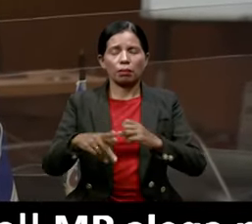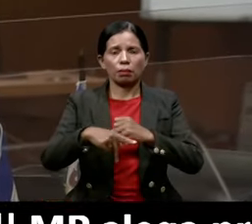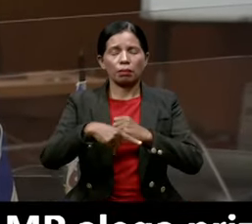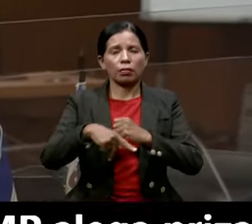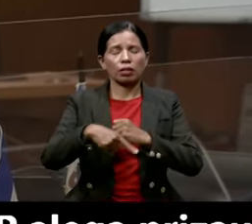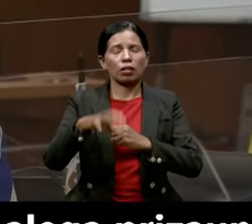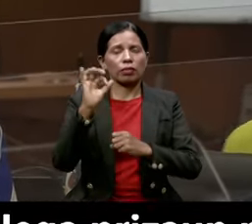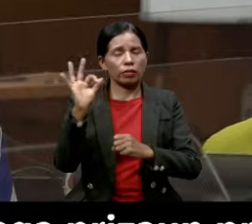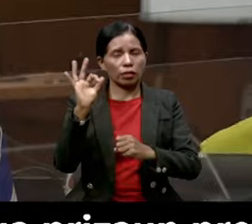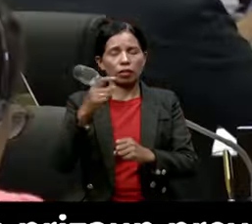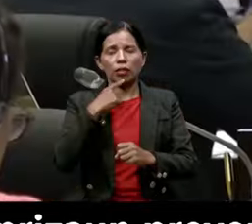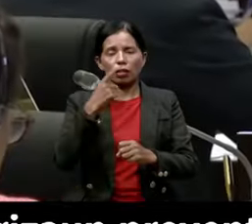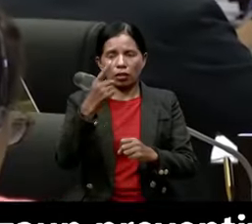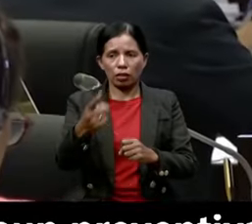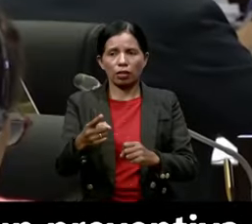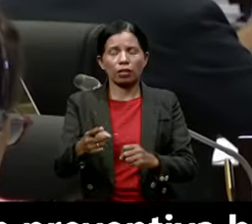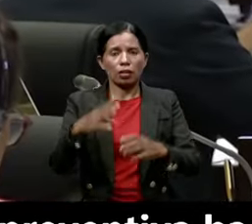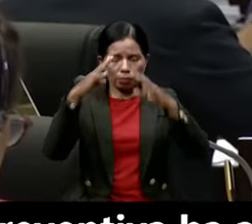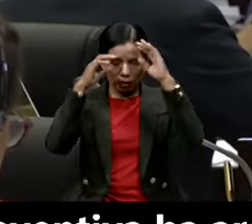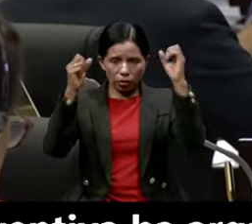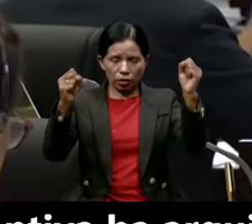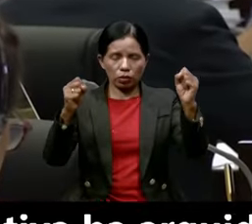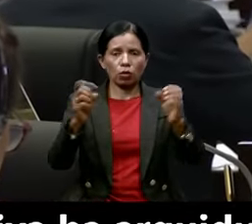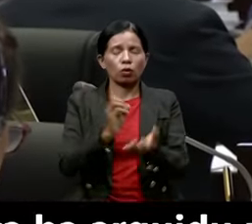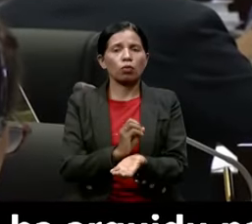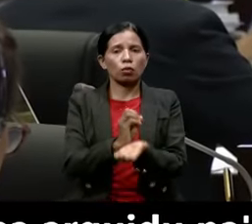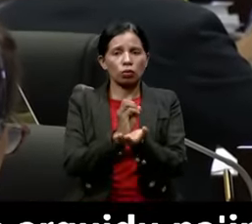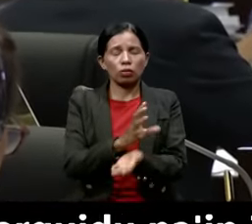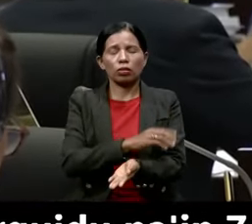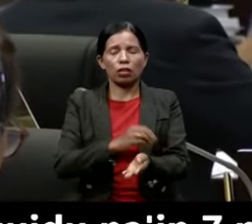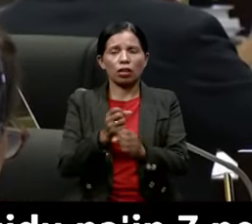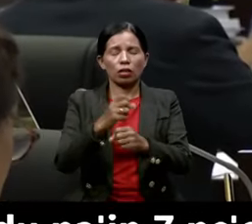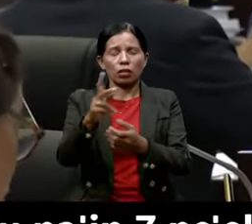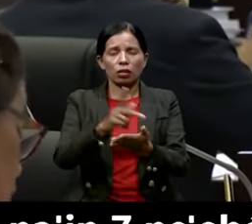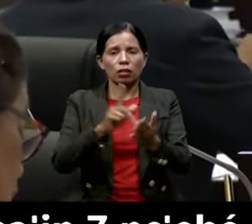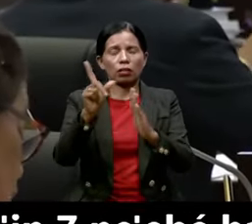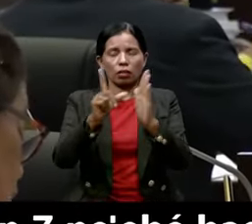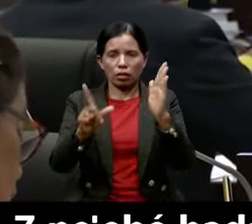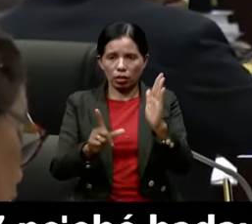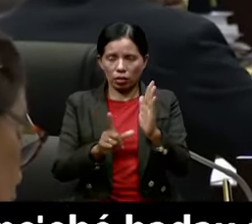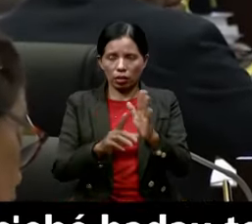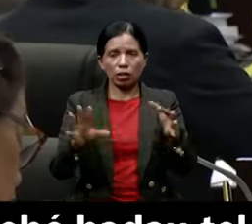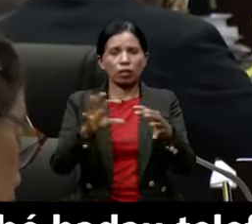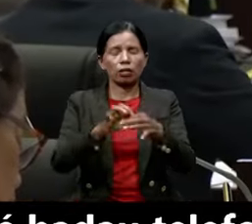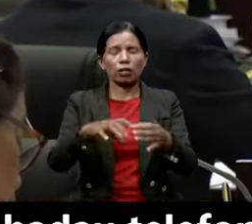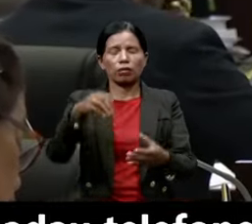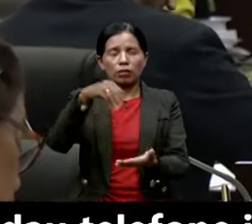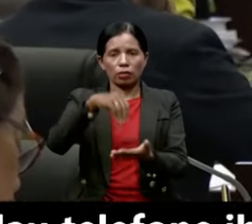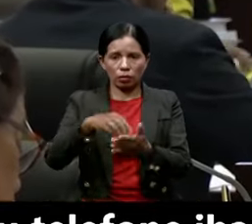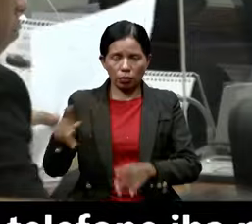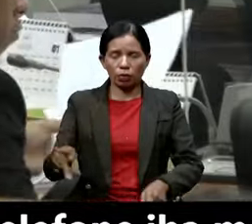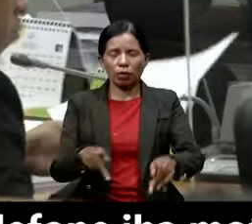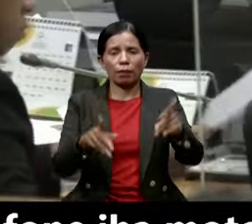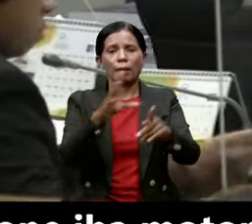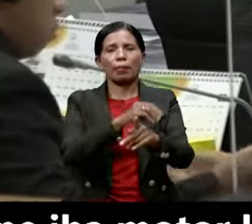Anabella Savio defende katak atual presidente autoridade Raioa halo acto crime contra a lei de liberação liga ao investimento público no